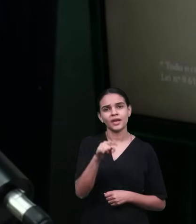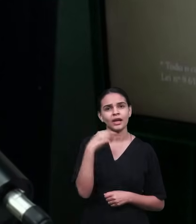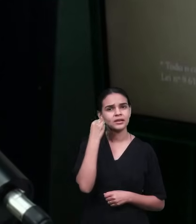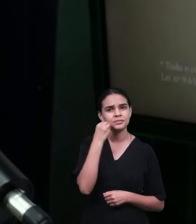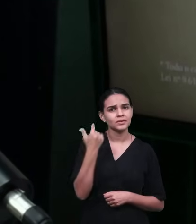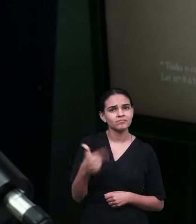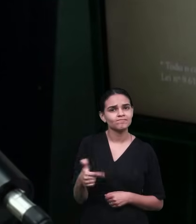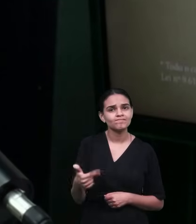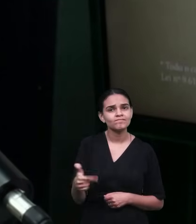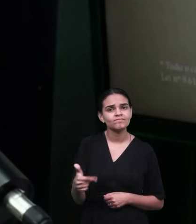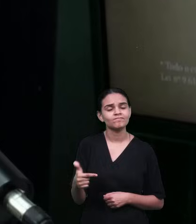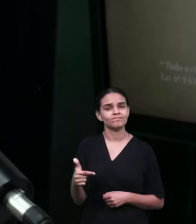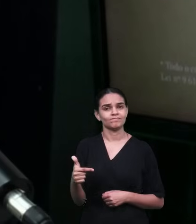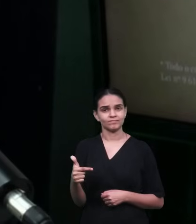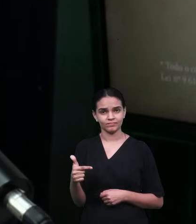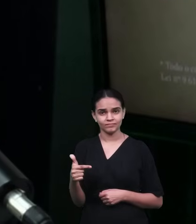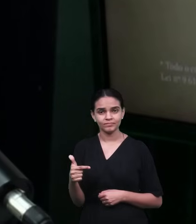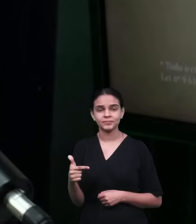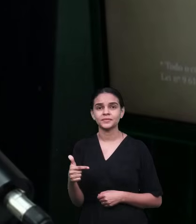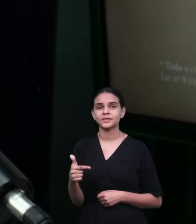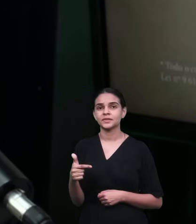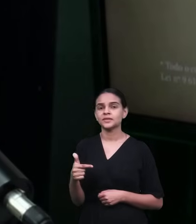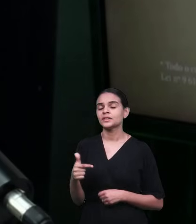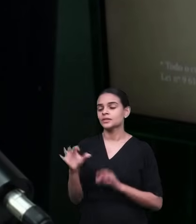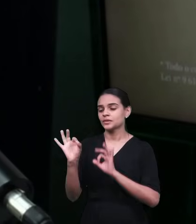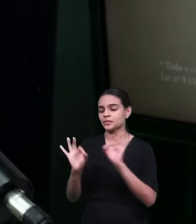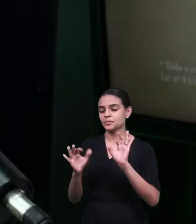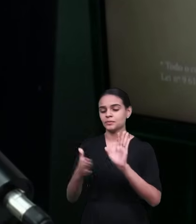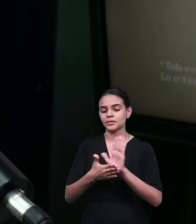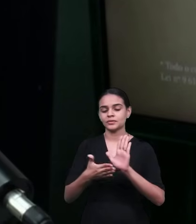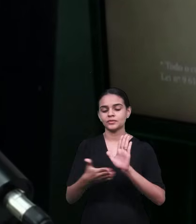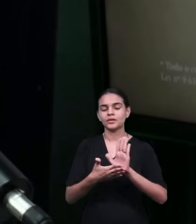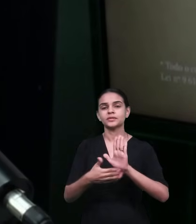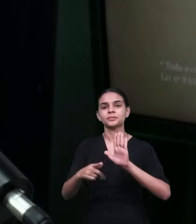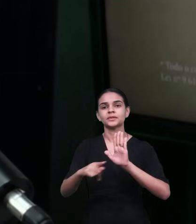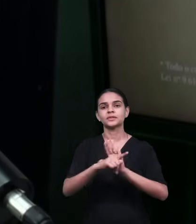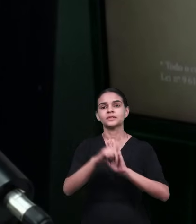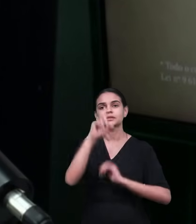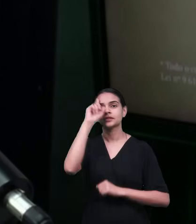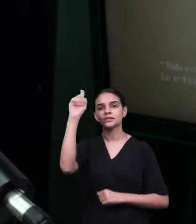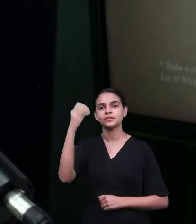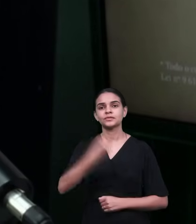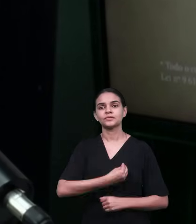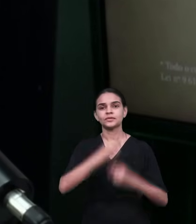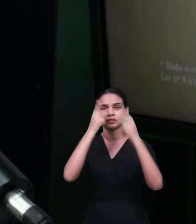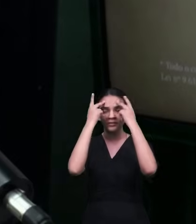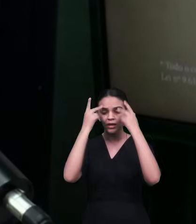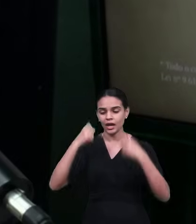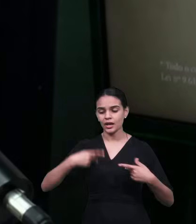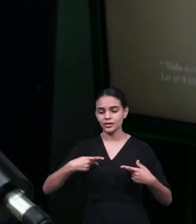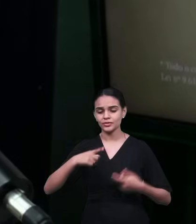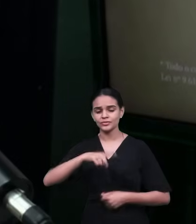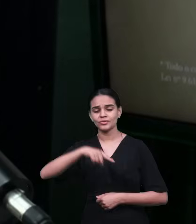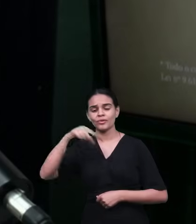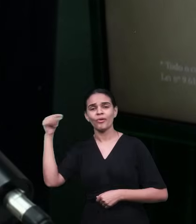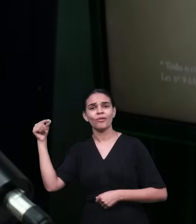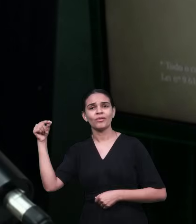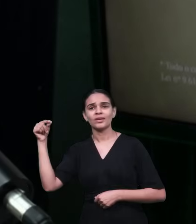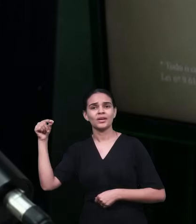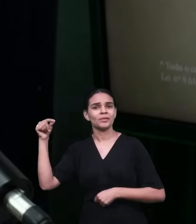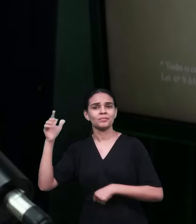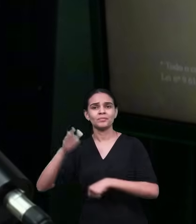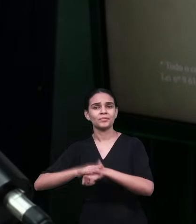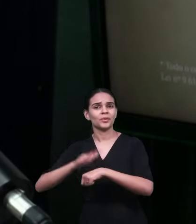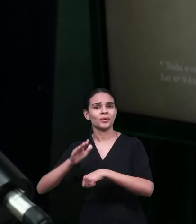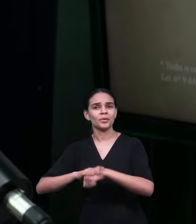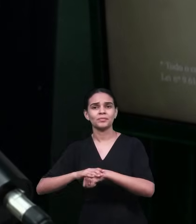Deus, que no projeto de Deus para a vida do homem, a eleição parte de Deus. Nós